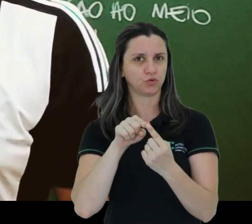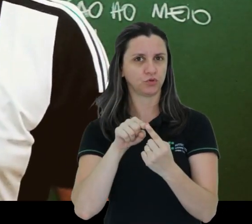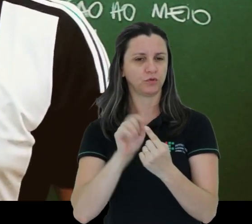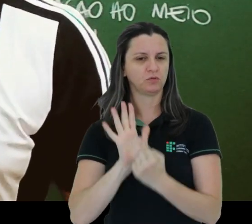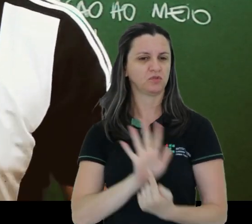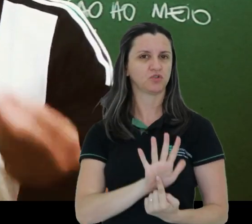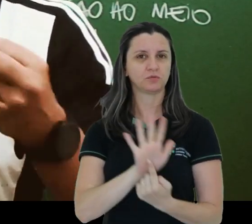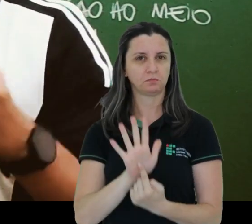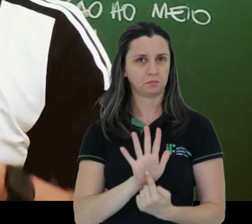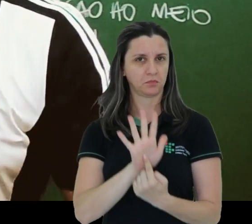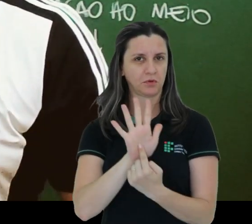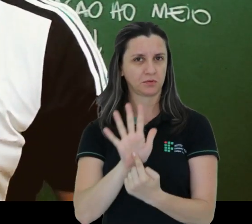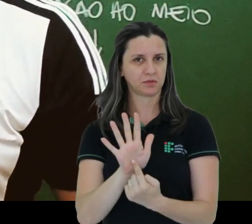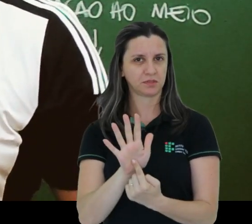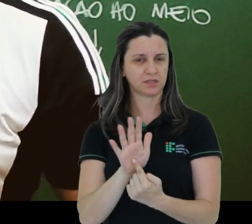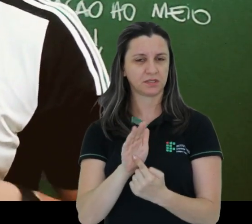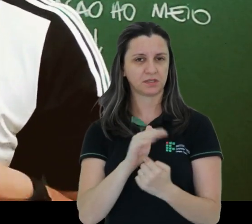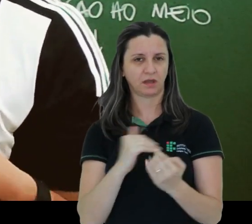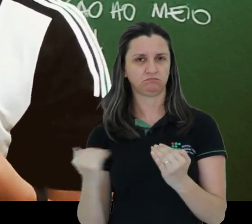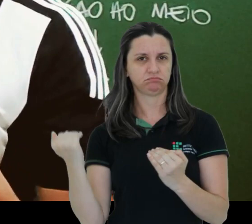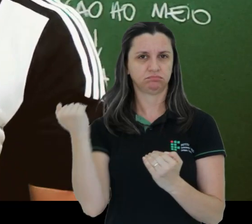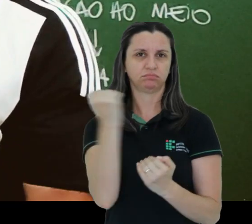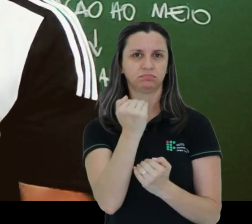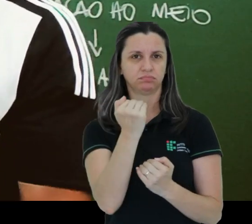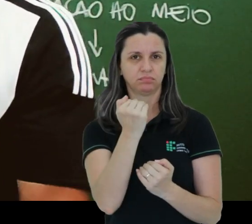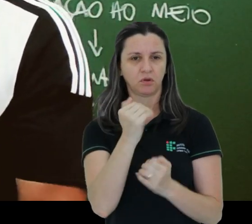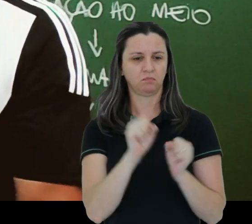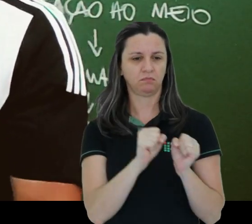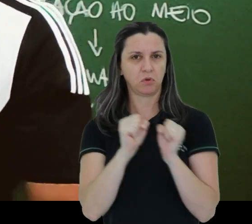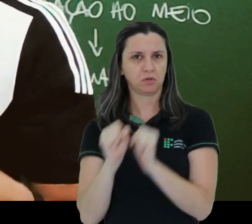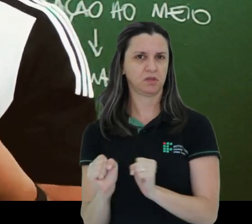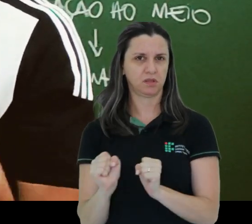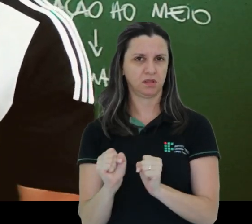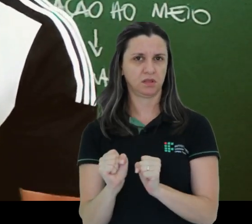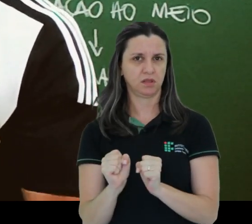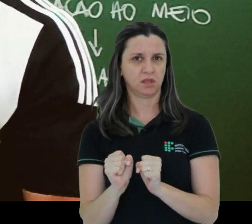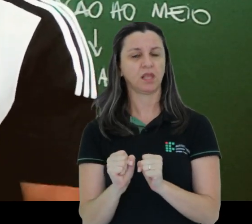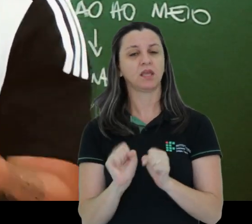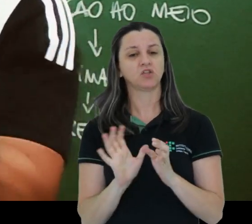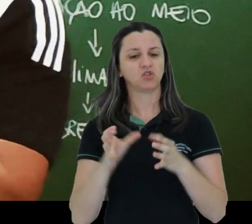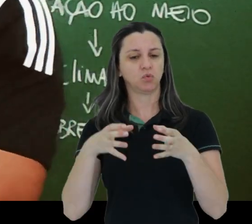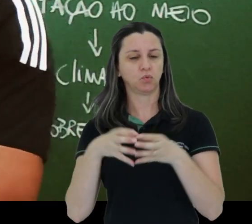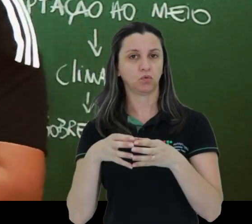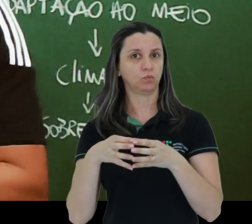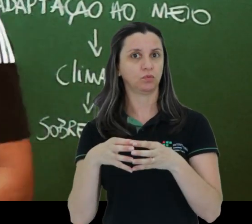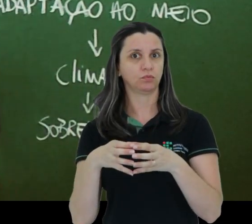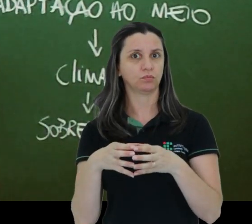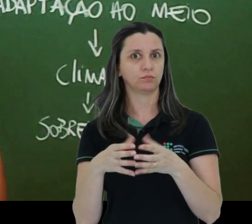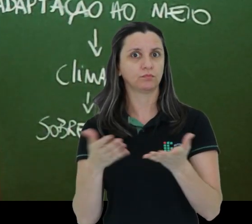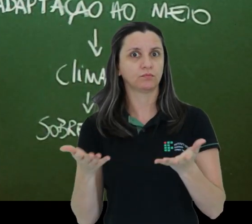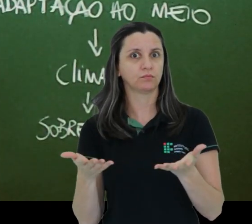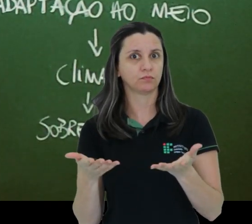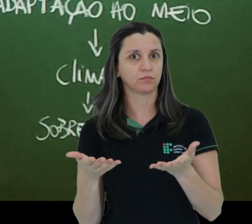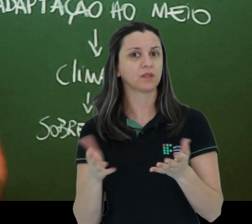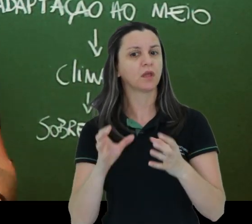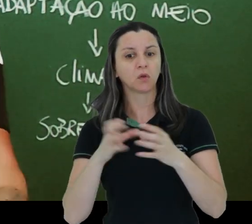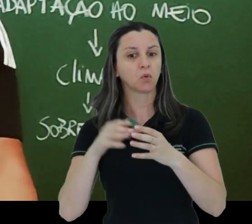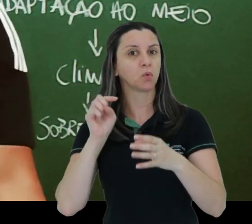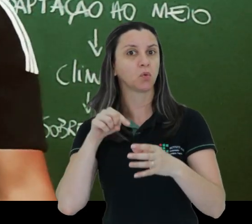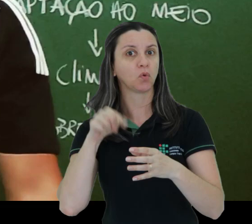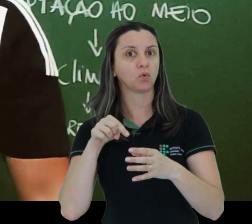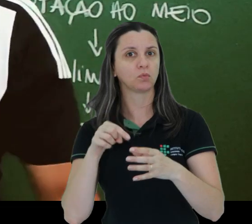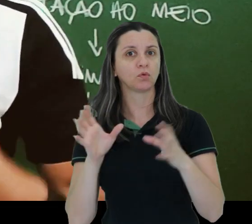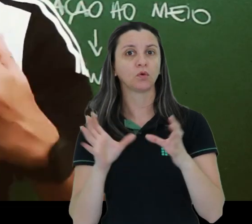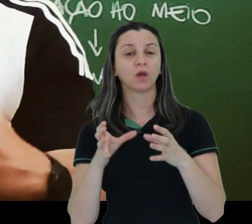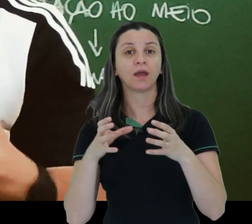objetivo, de mostrar a supremacia, o poder de um determinado grupo. Que grupo